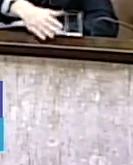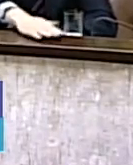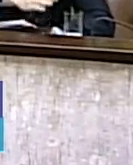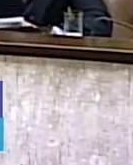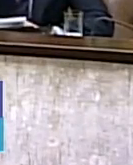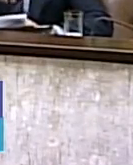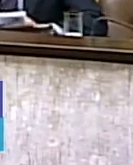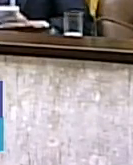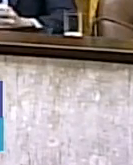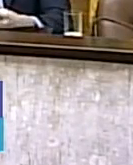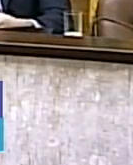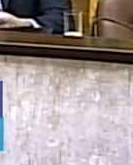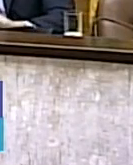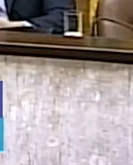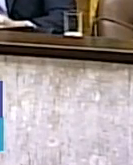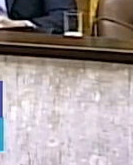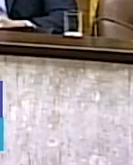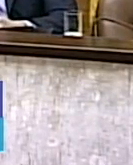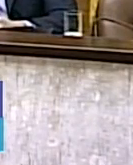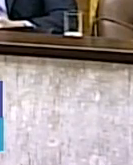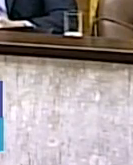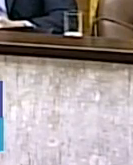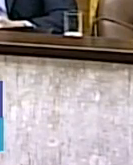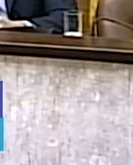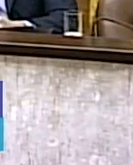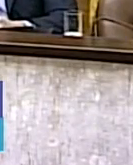Sam Boa noite a